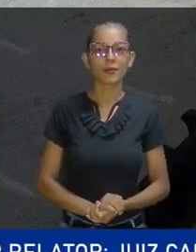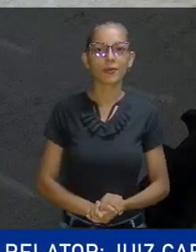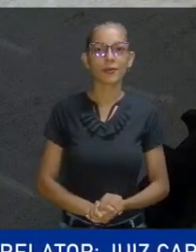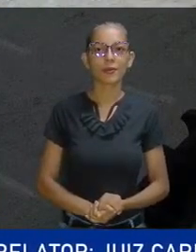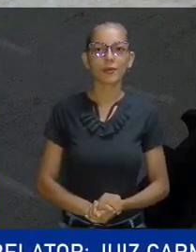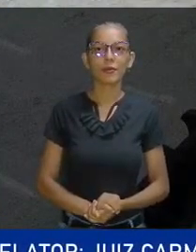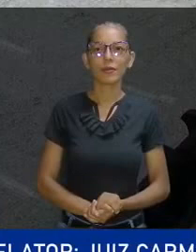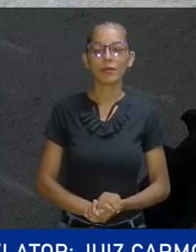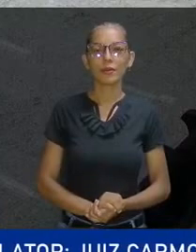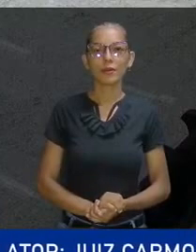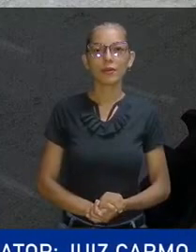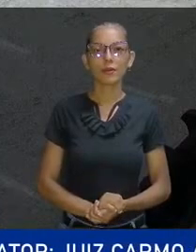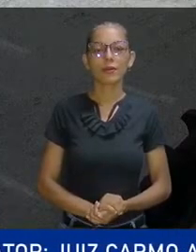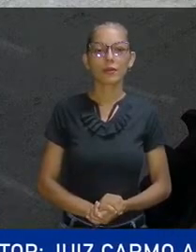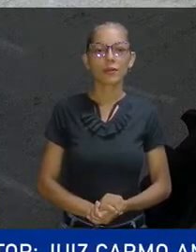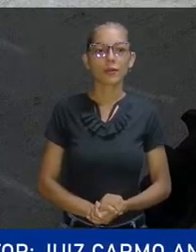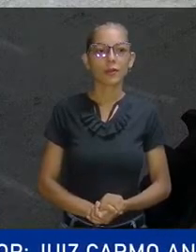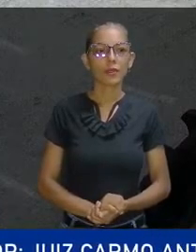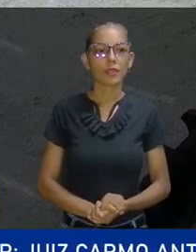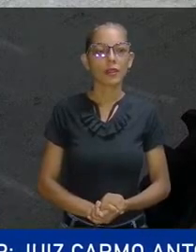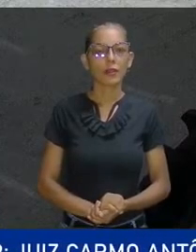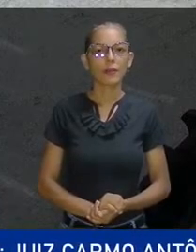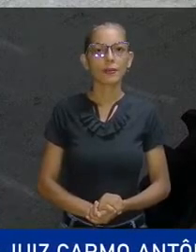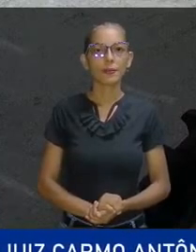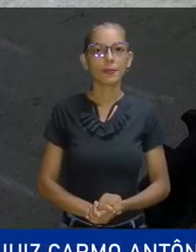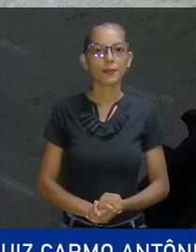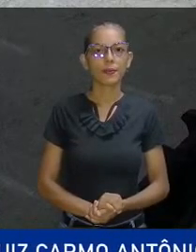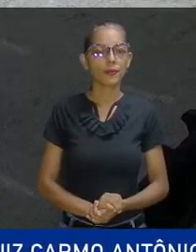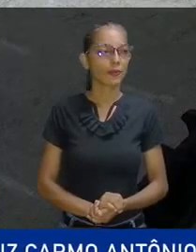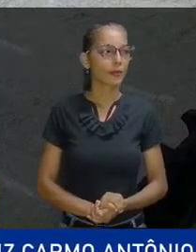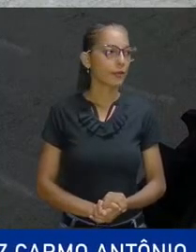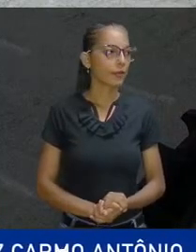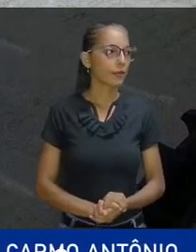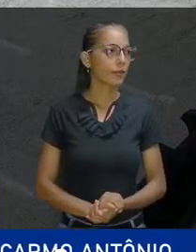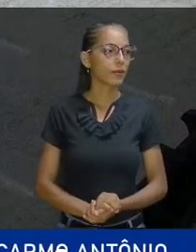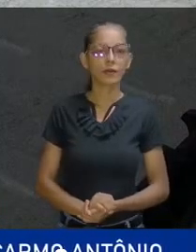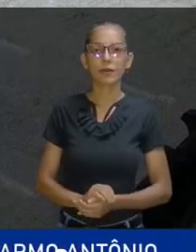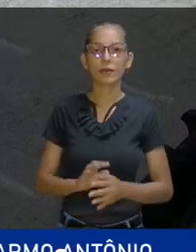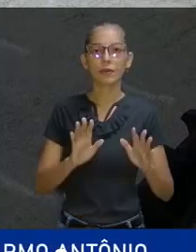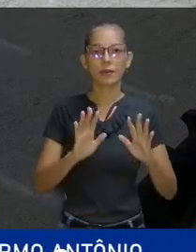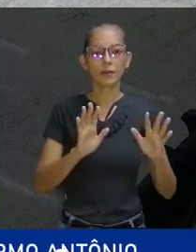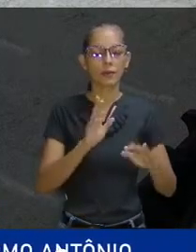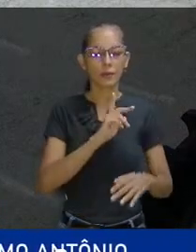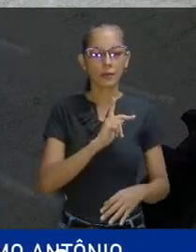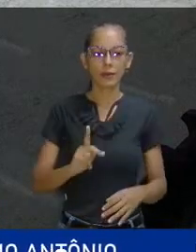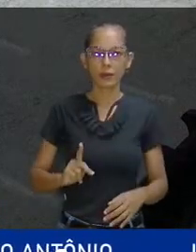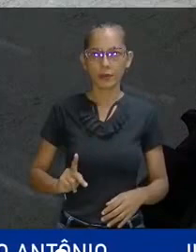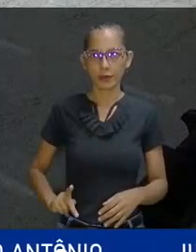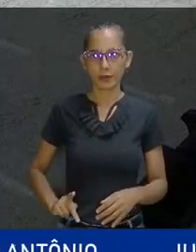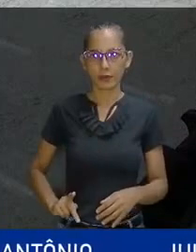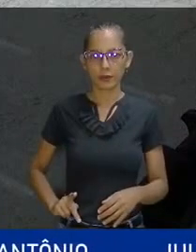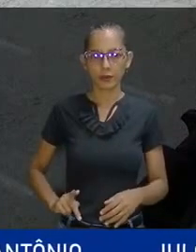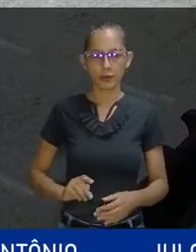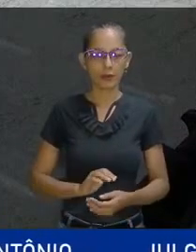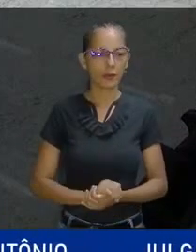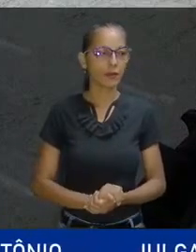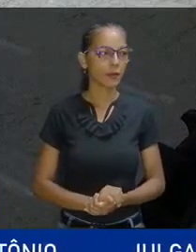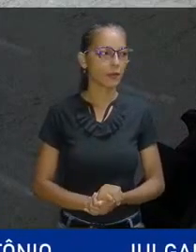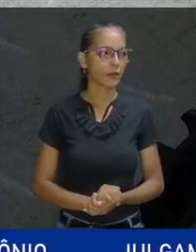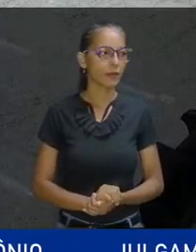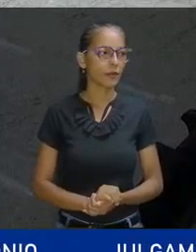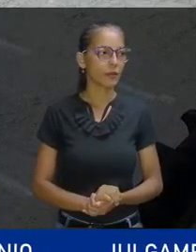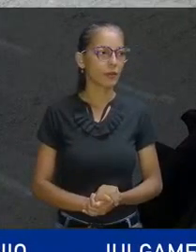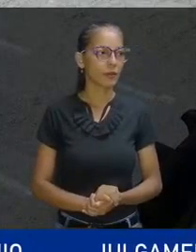Imagem ampla do plenário. Oi, presidente? Oi, Carmo. Porque a minha conexão estava instável, eu não ouvi. Vossa